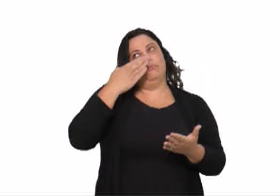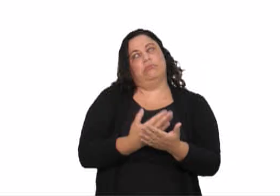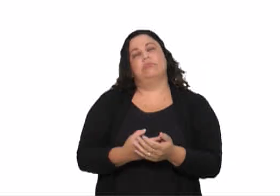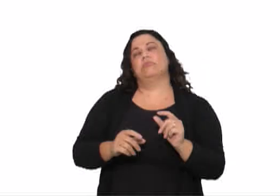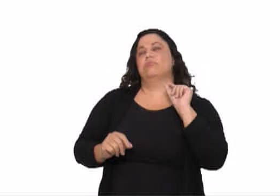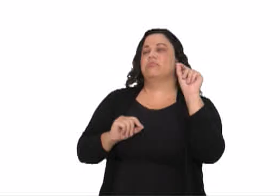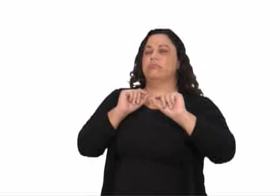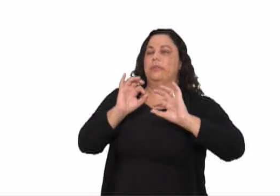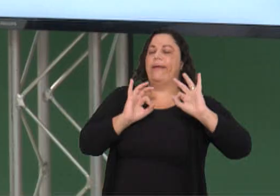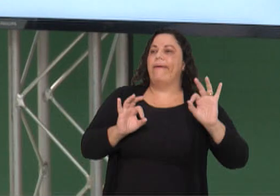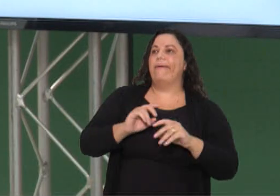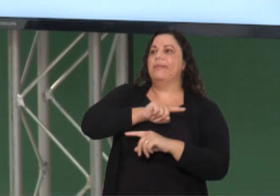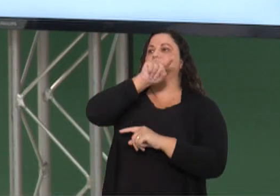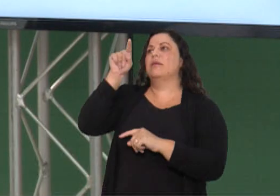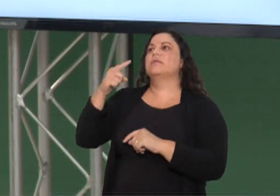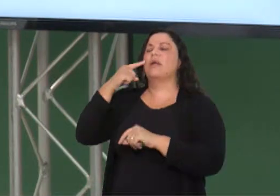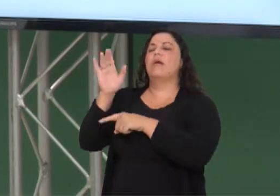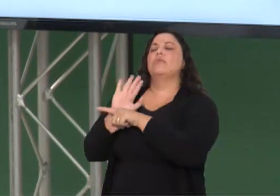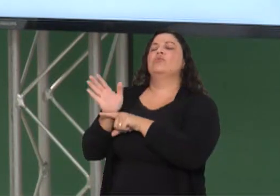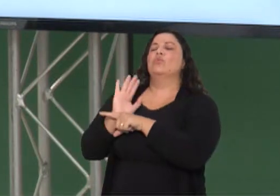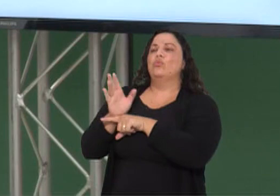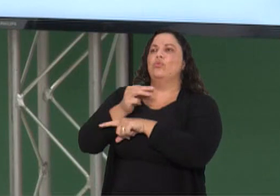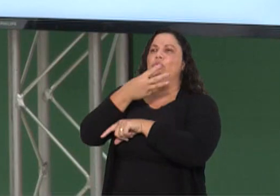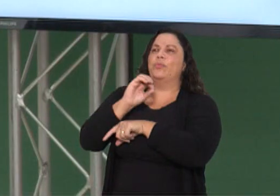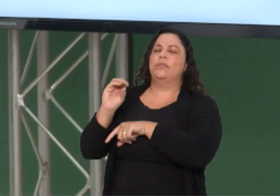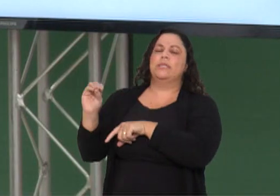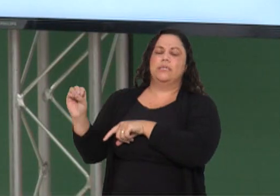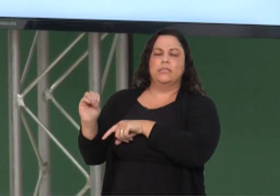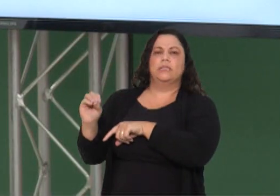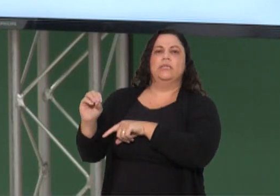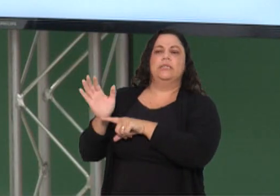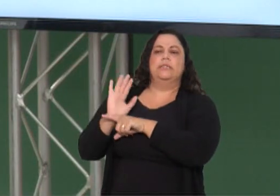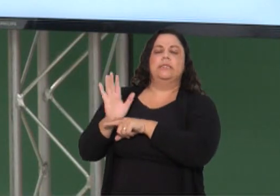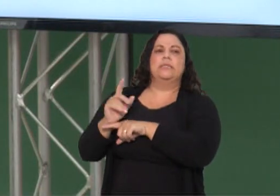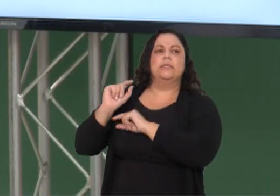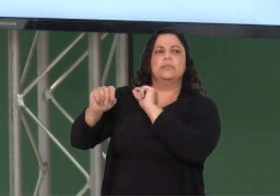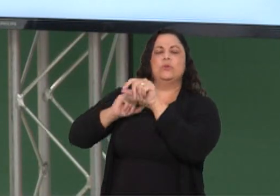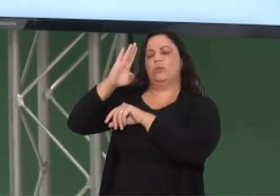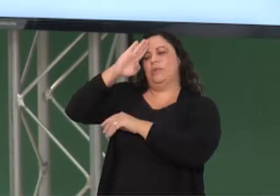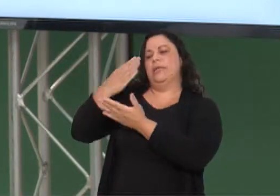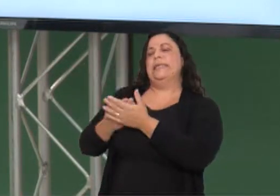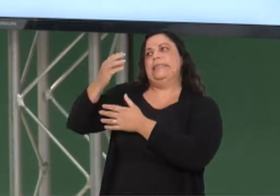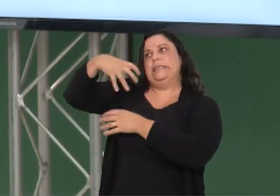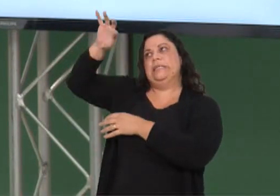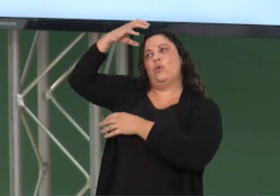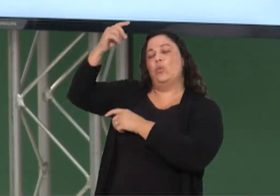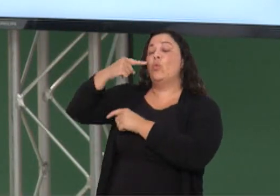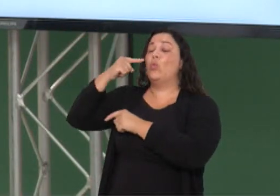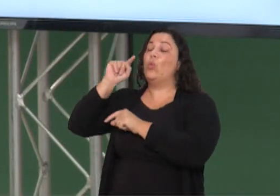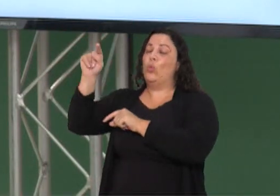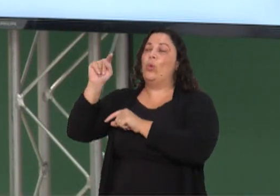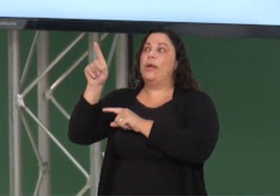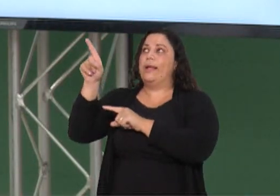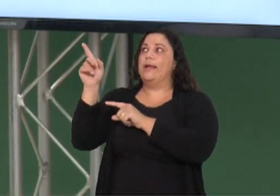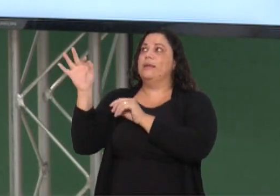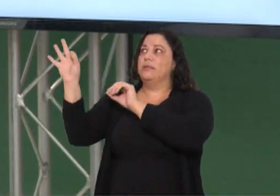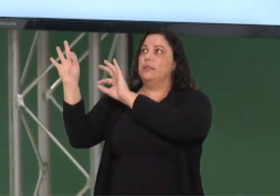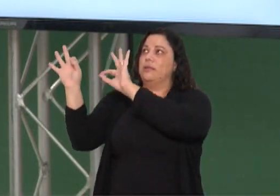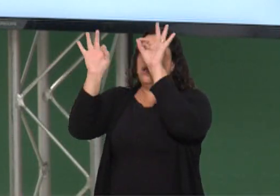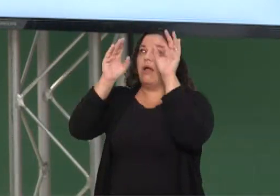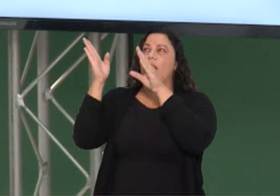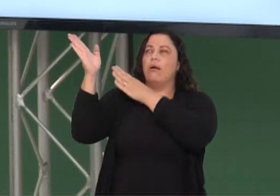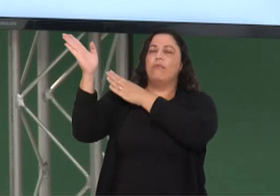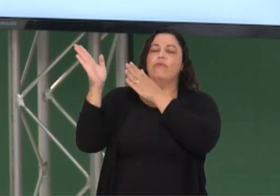rei Leônidas, daquele filme 300, né, da Batalha de Termópilas, mas melhor não usar porque é uma discussão muito polêmica na